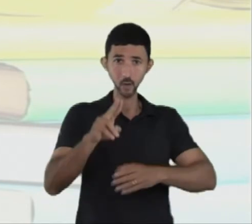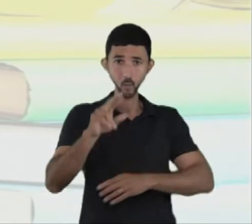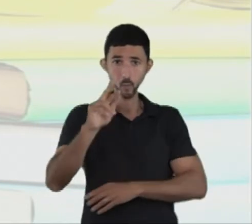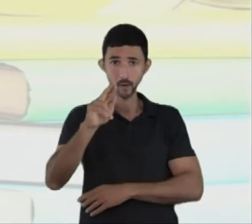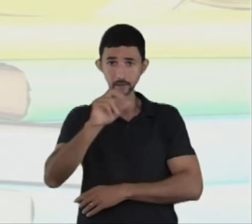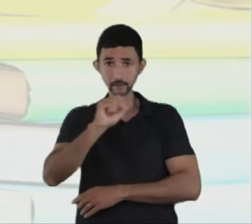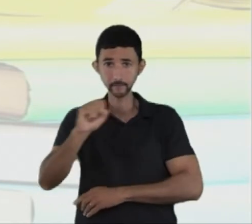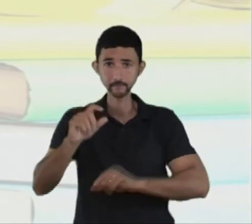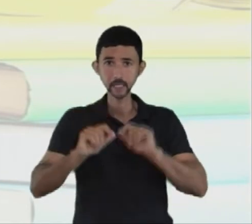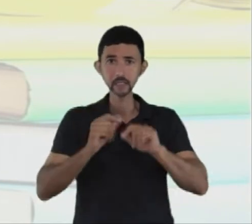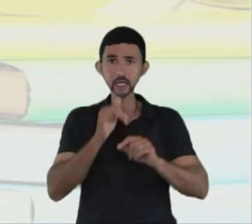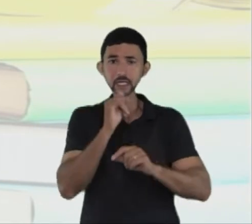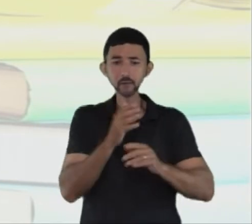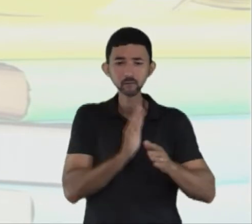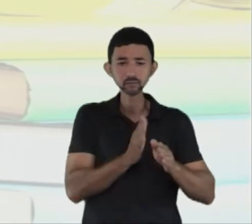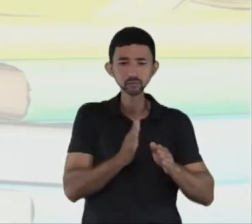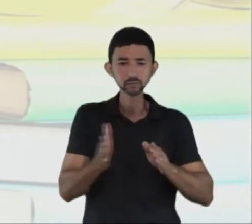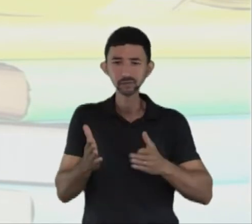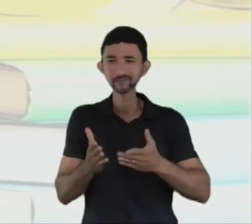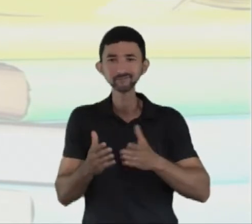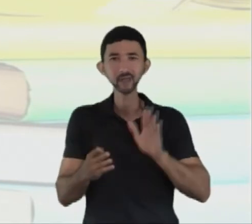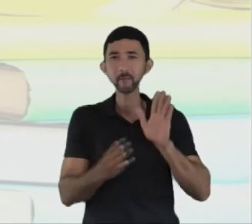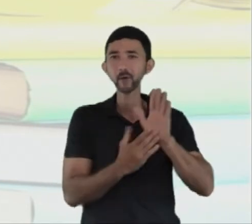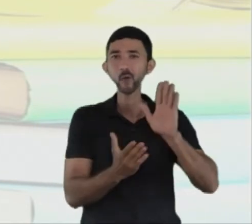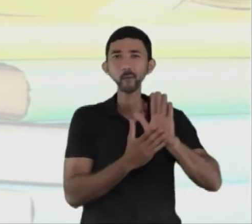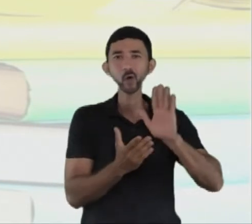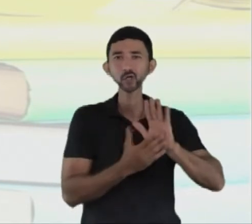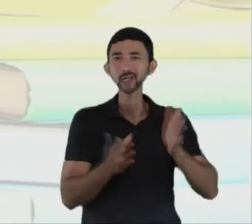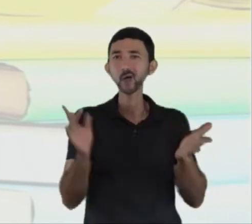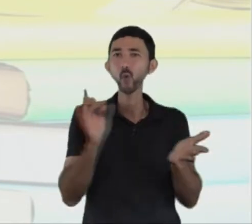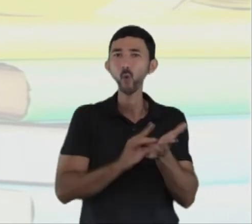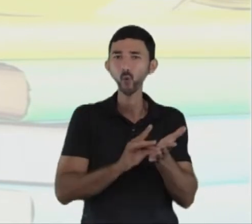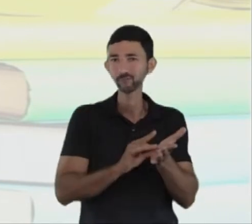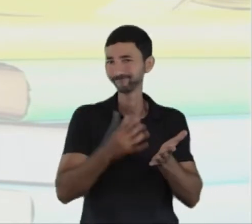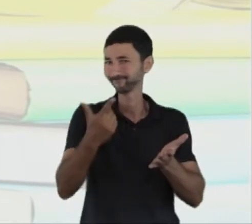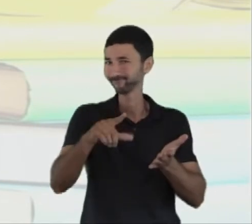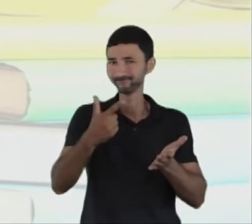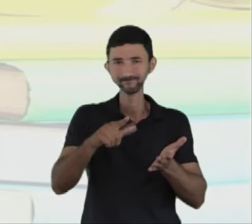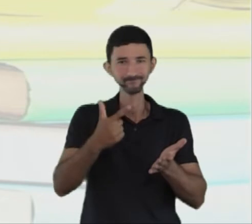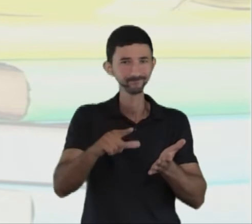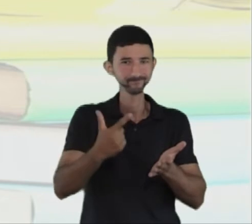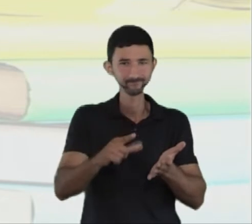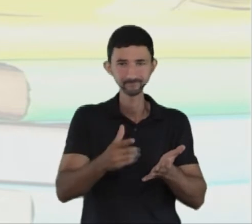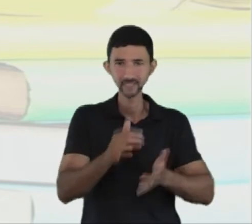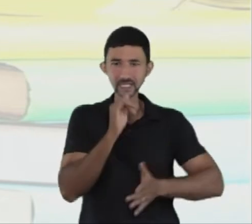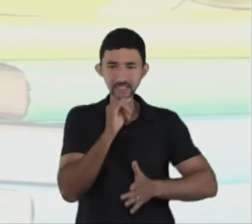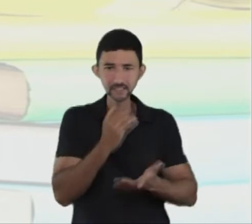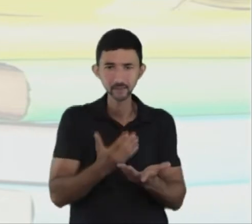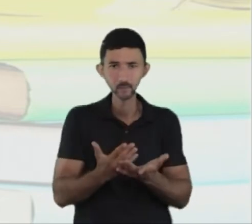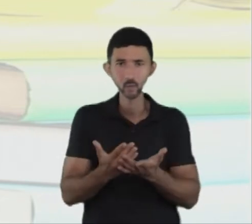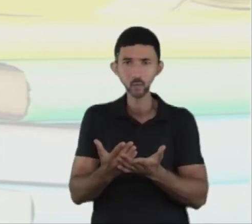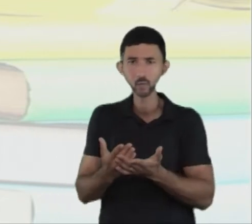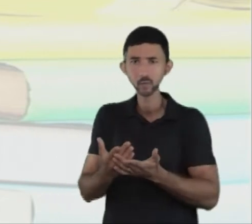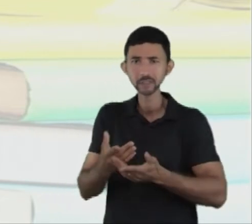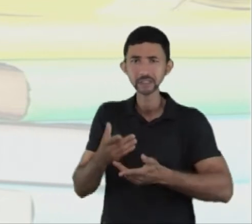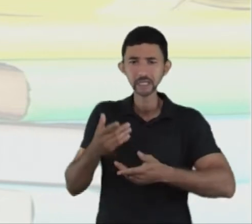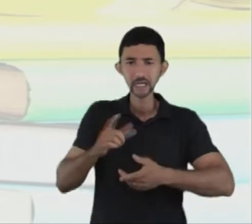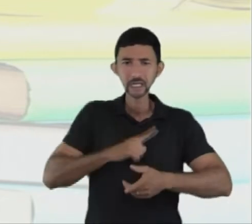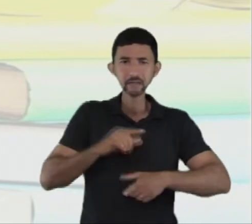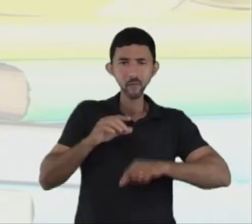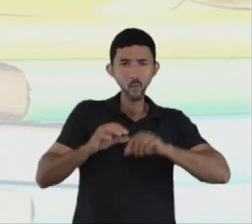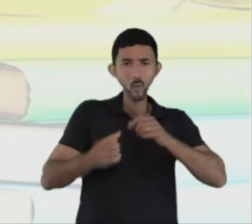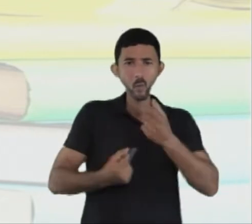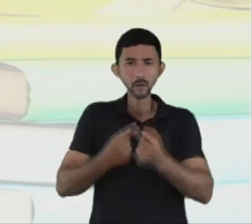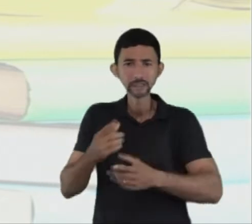europeu não seguiu as propostas originais, tá? Ou seja, ela teve algumas peculiaridades que não